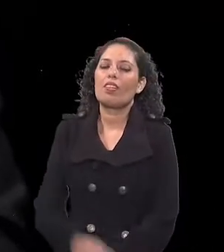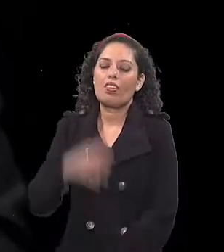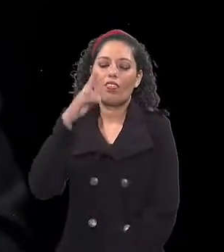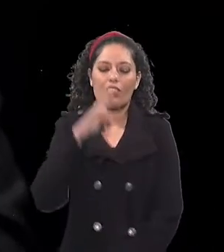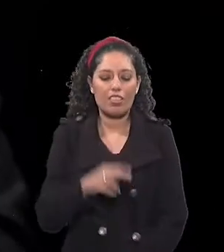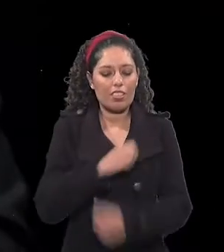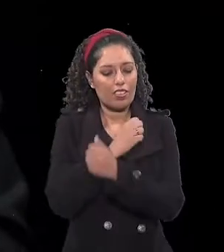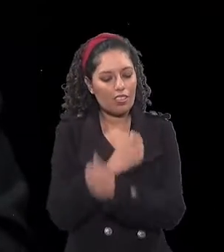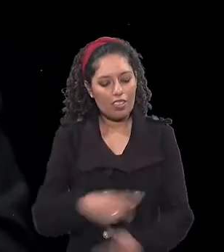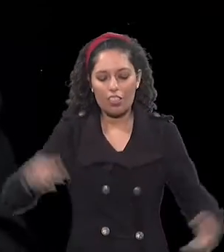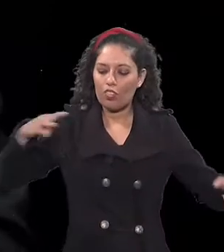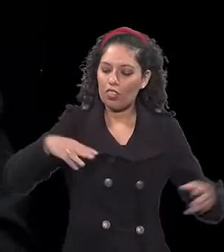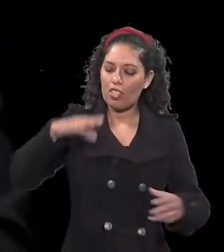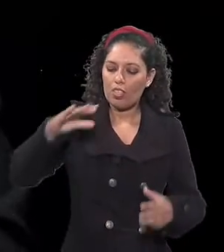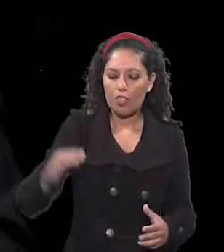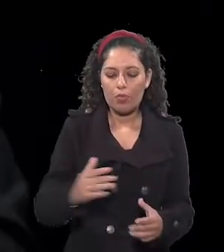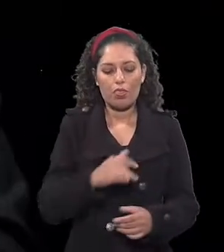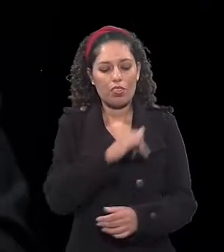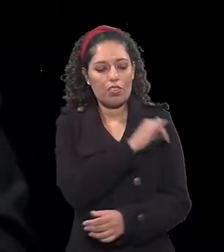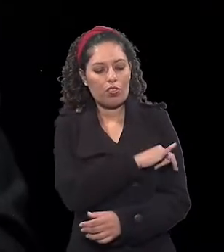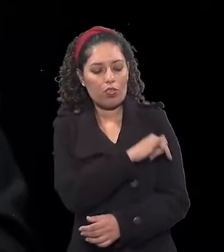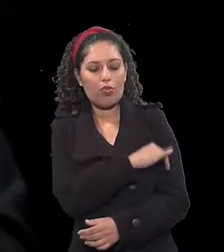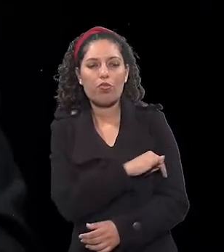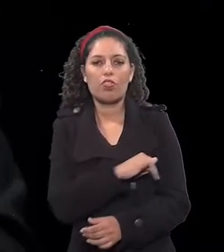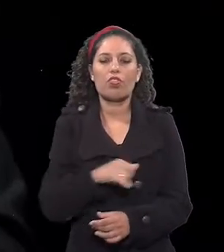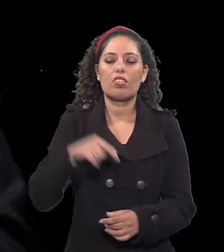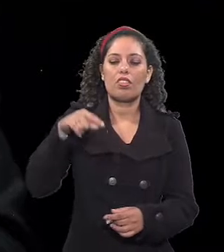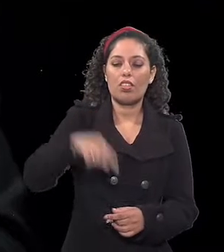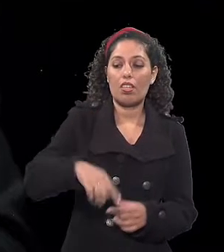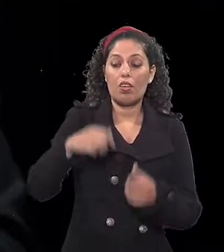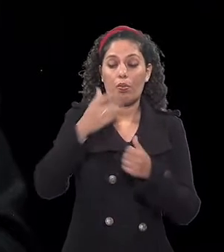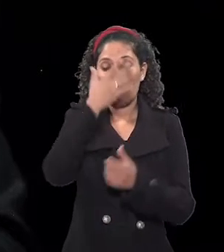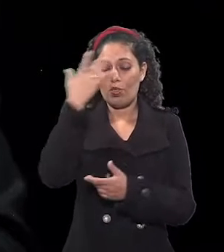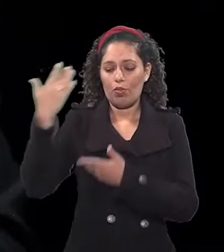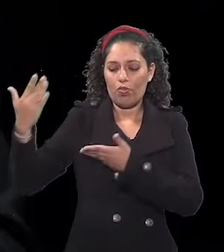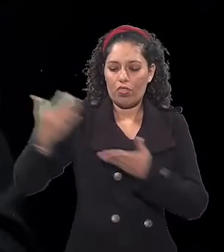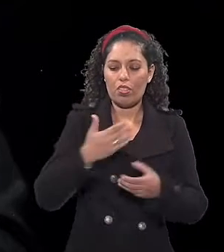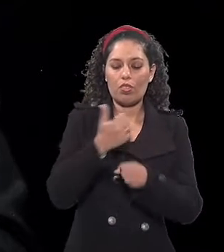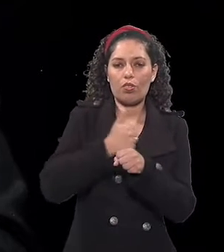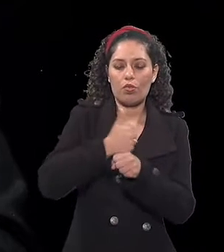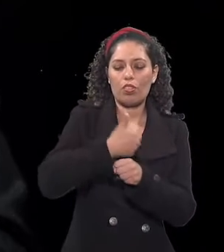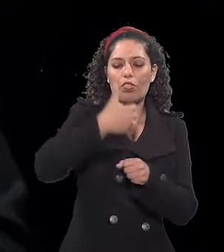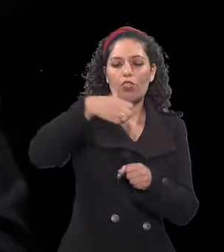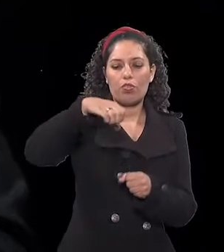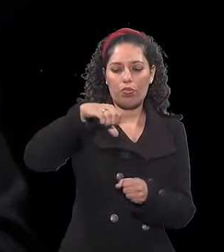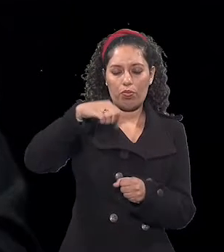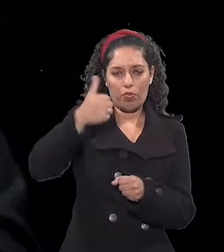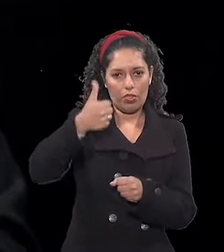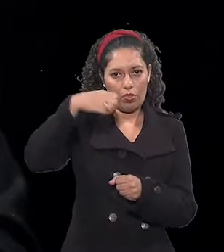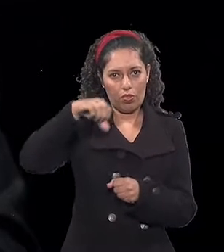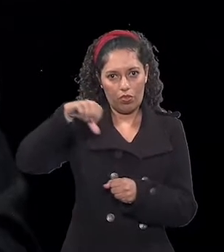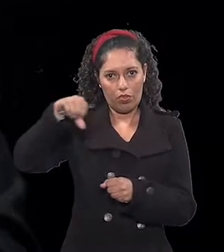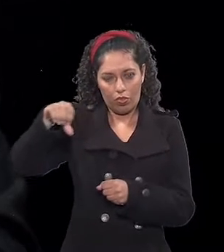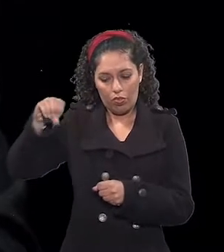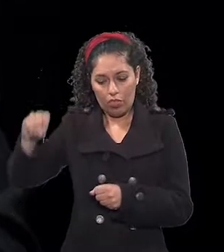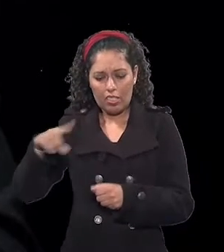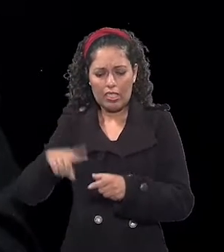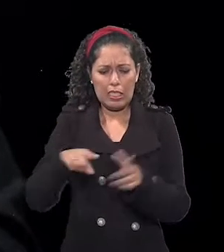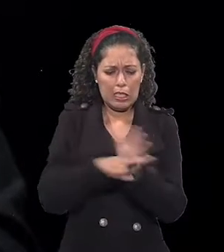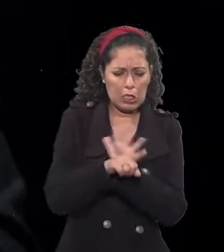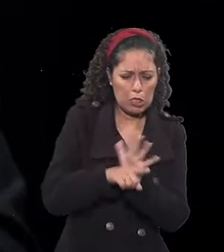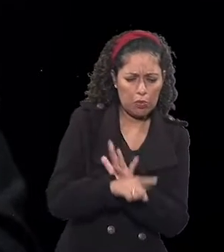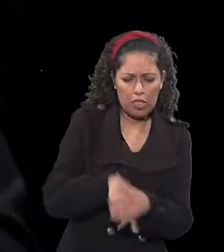Considerado um dos grandes MCs do funk carioca, o convidado de hoje faz grande sucesso na década de 1990.